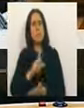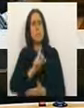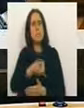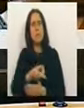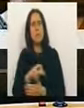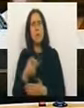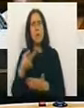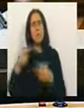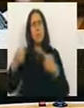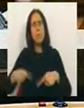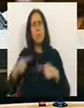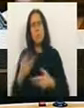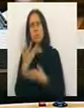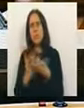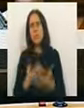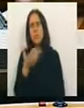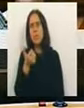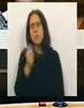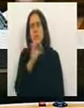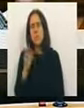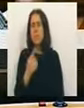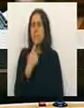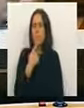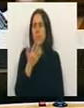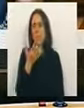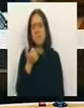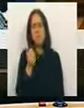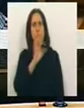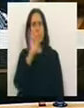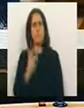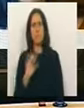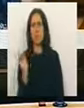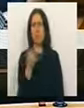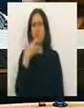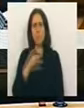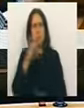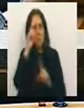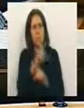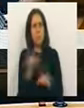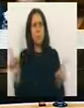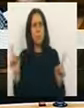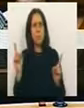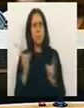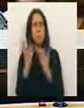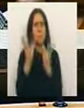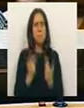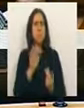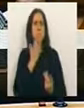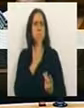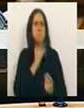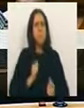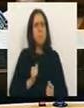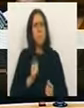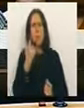desses países em que os 115% todos aqui sabem o mínimo perito métrica vamos